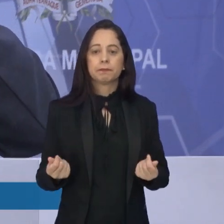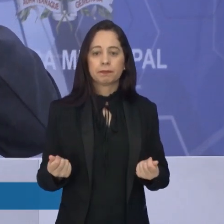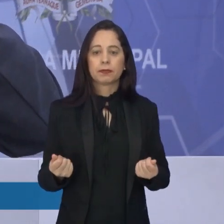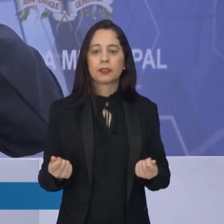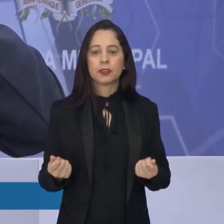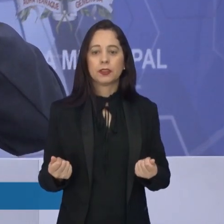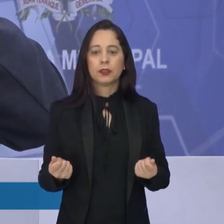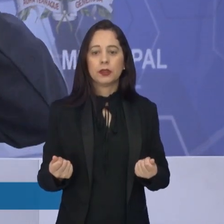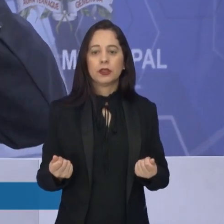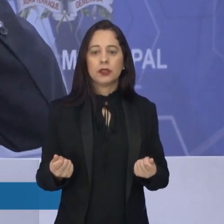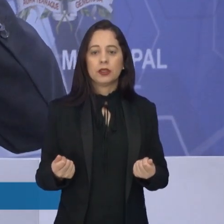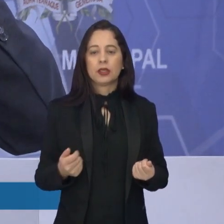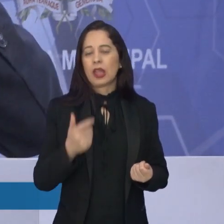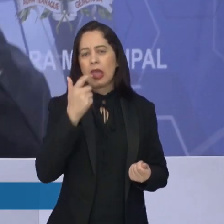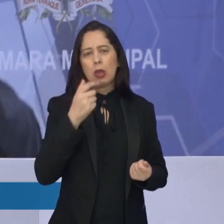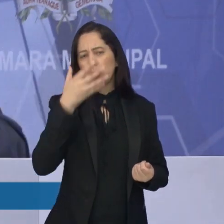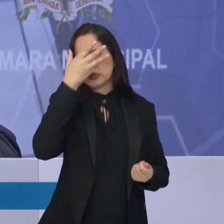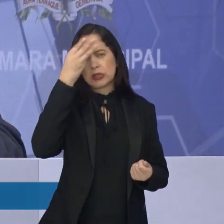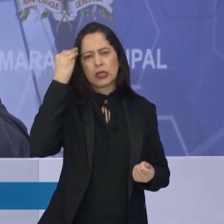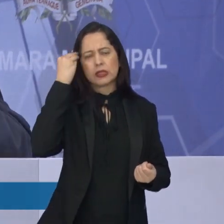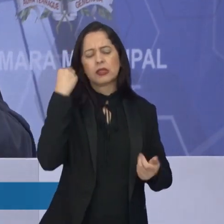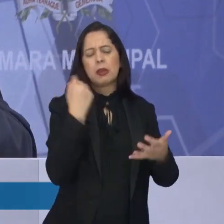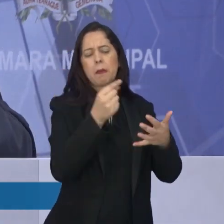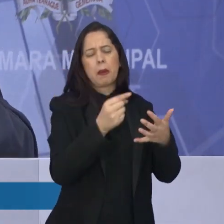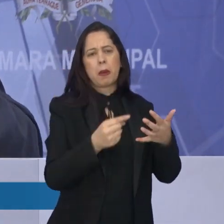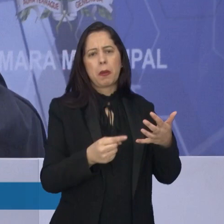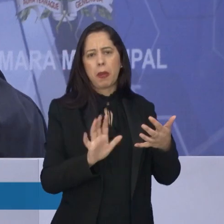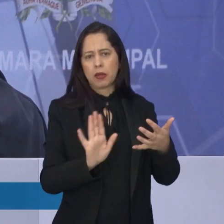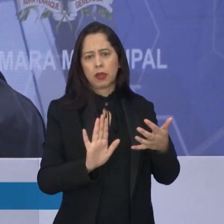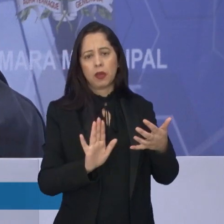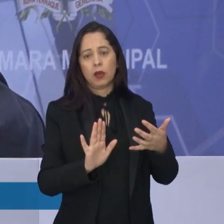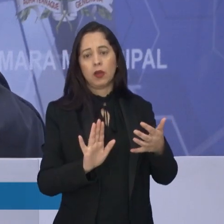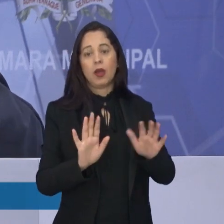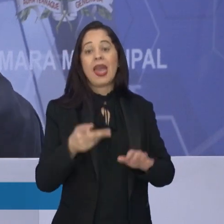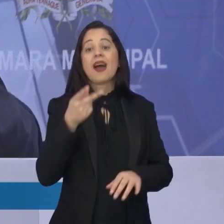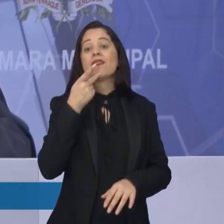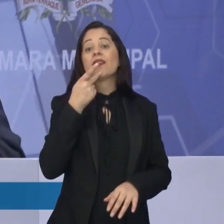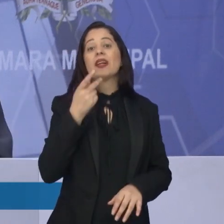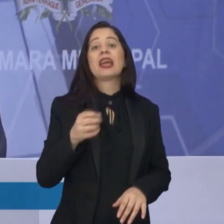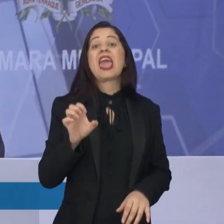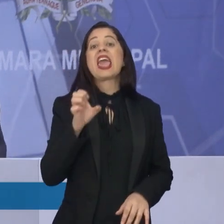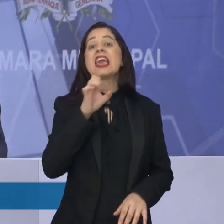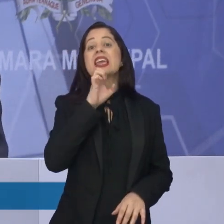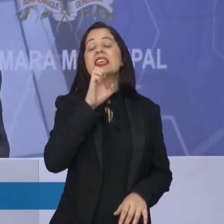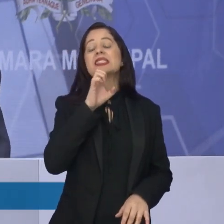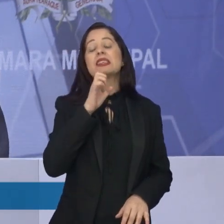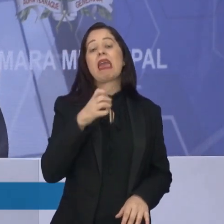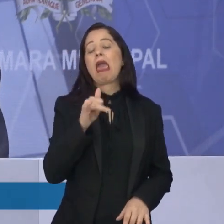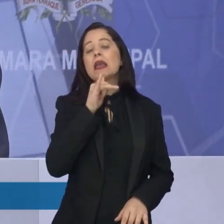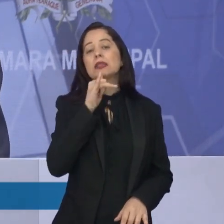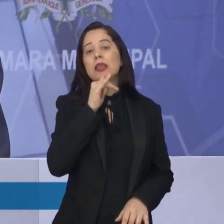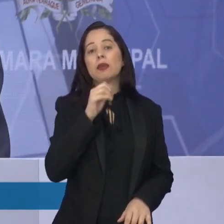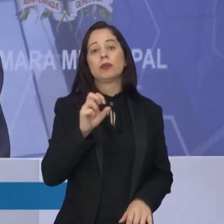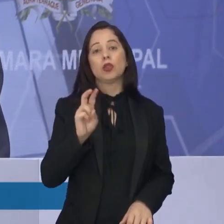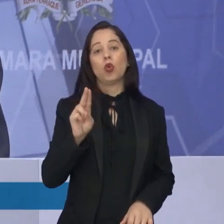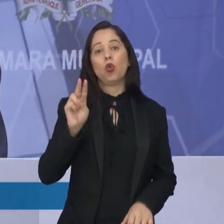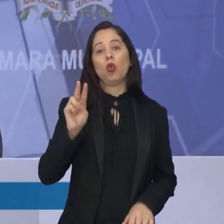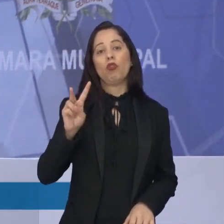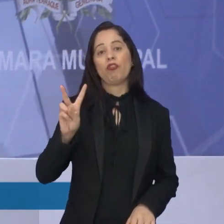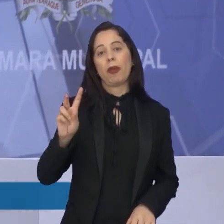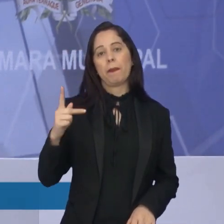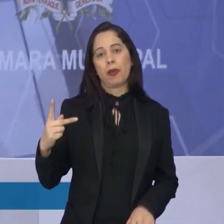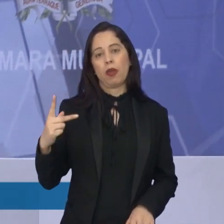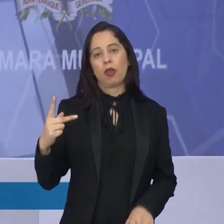parecer que eu esqueci de algumas instituições, eu queria falar, por exemplo, a Univap. Eu sempre tive enorme apreço